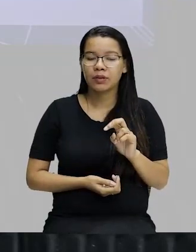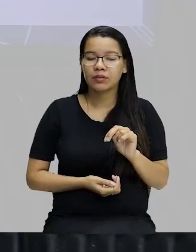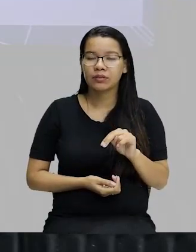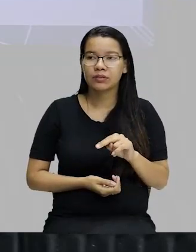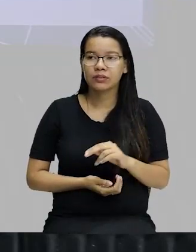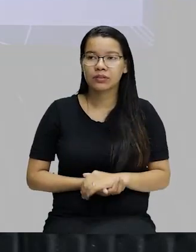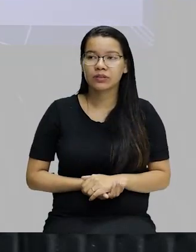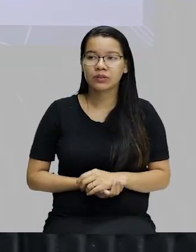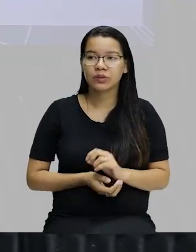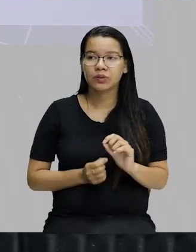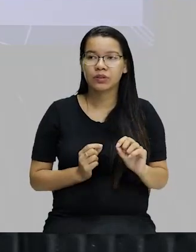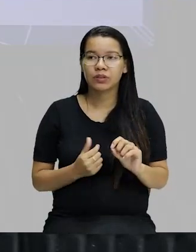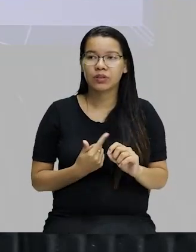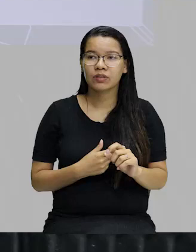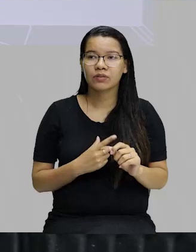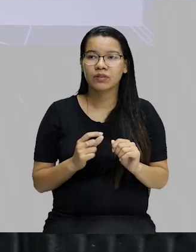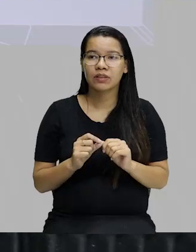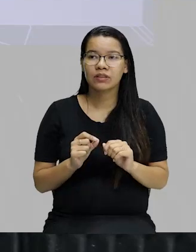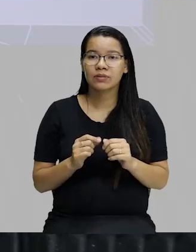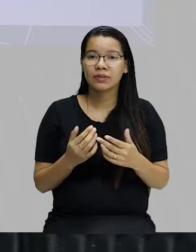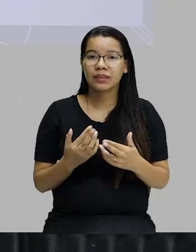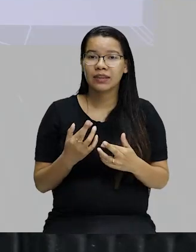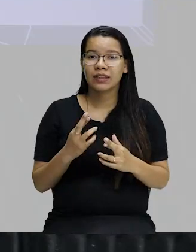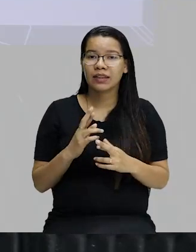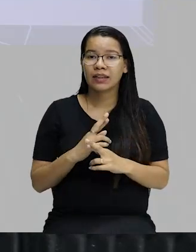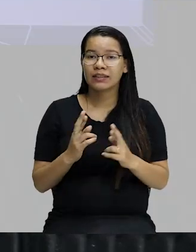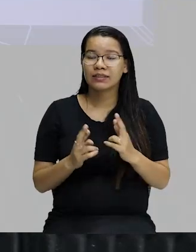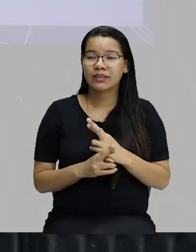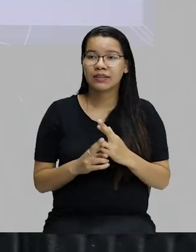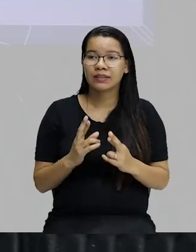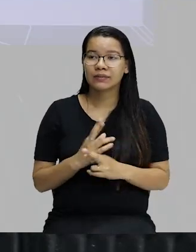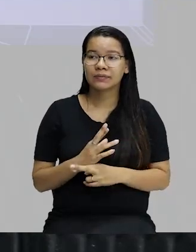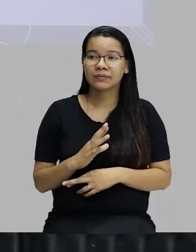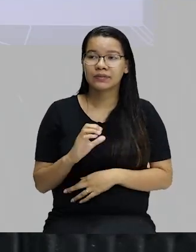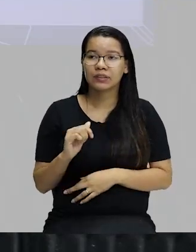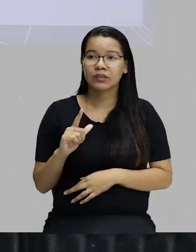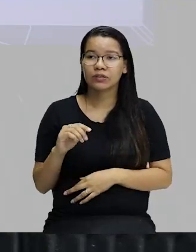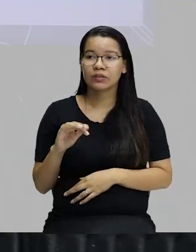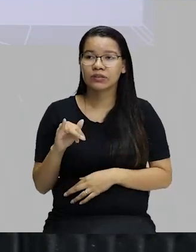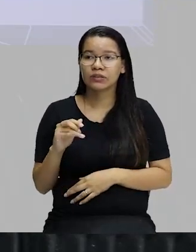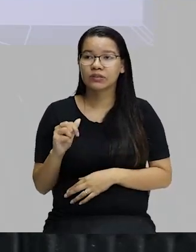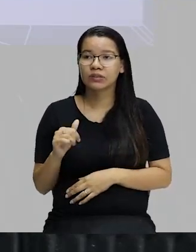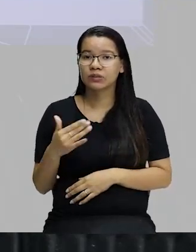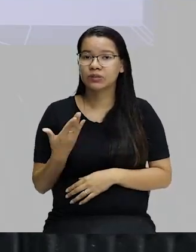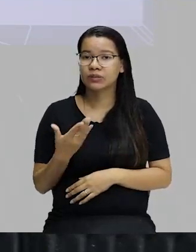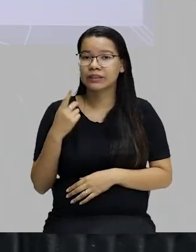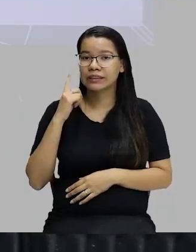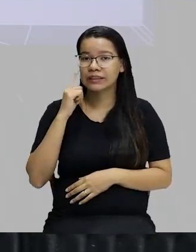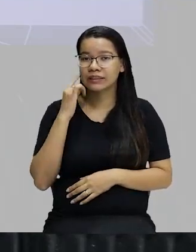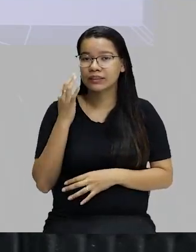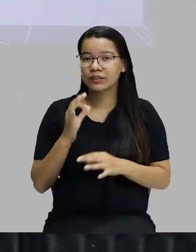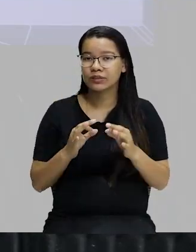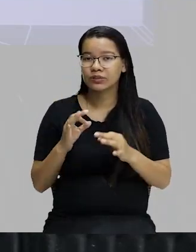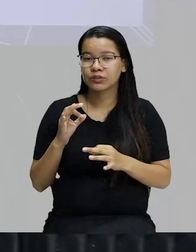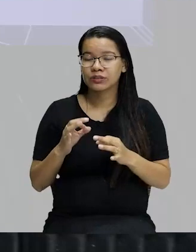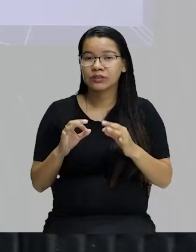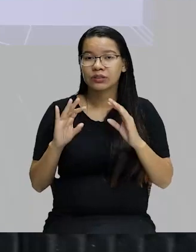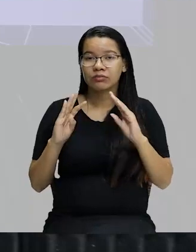calories. O que a gente faz em relação à caloria? Qual é a ideia quando você está preocupado com peso? É